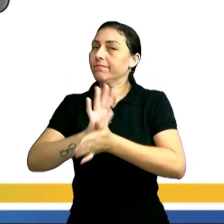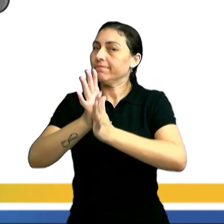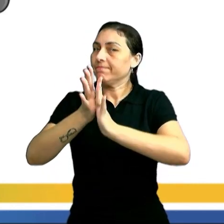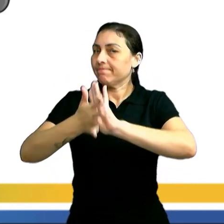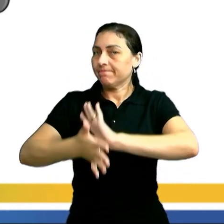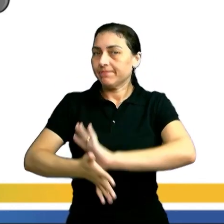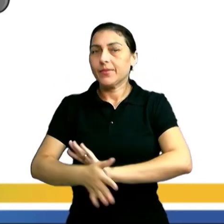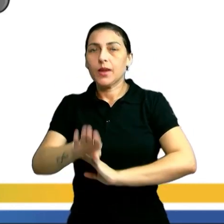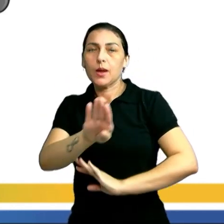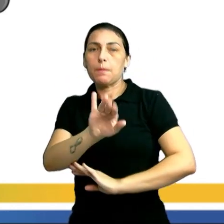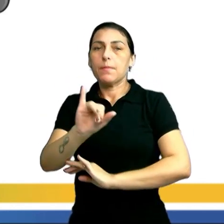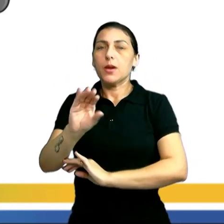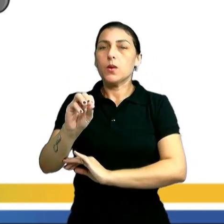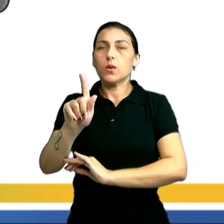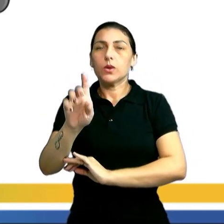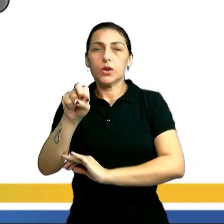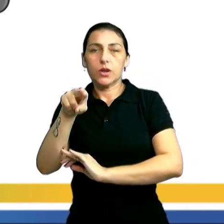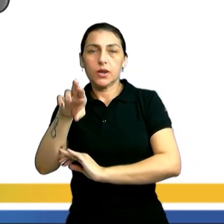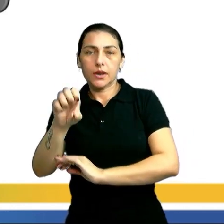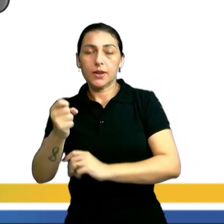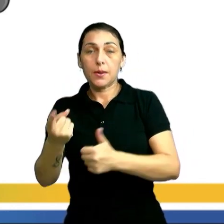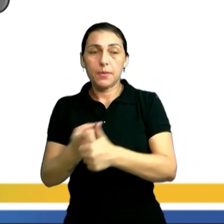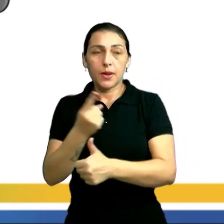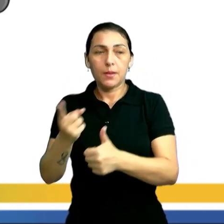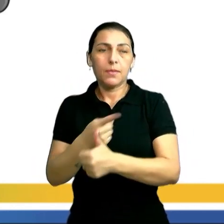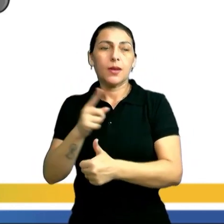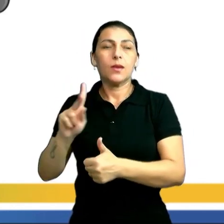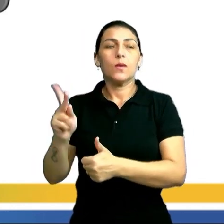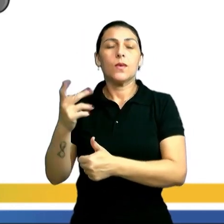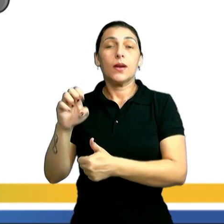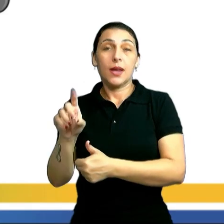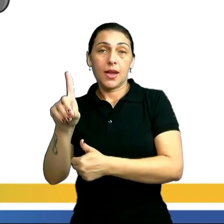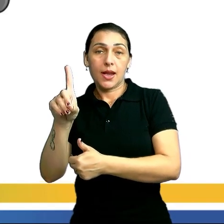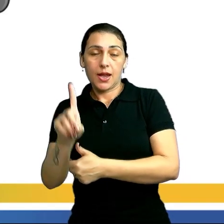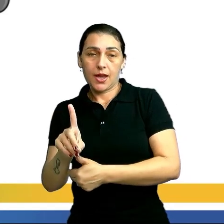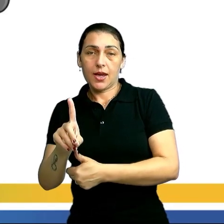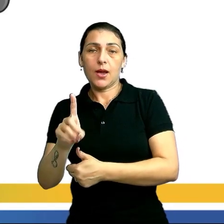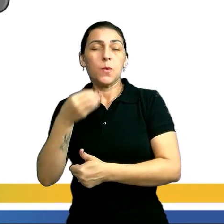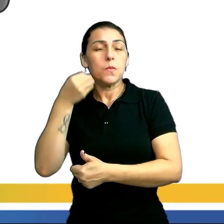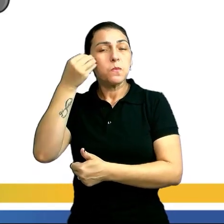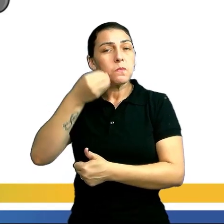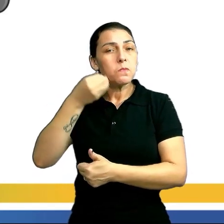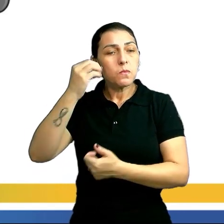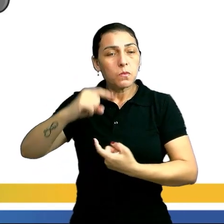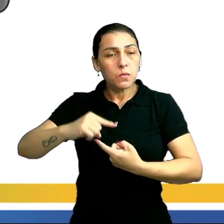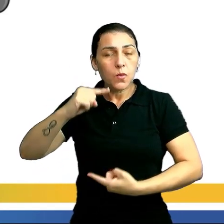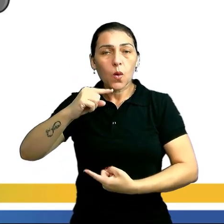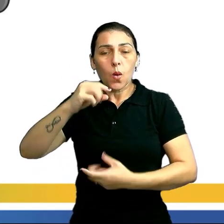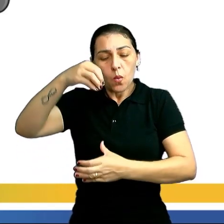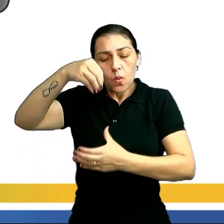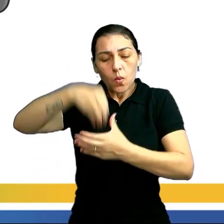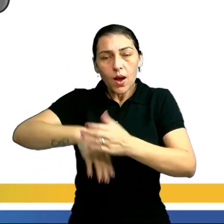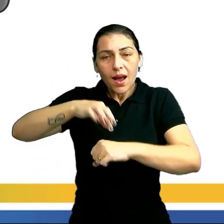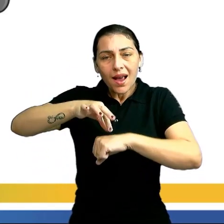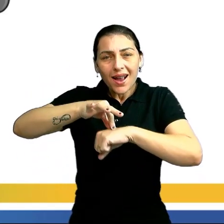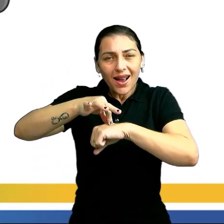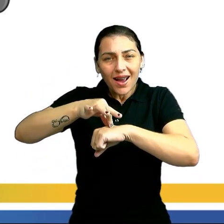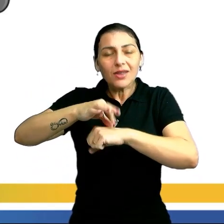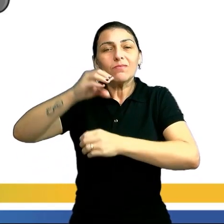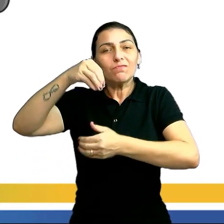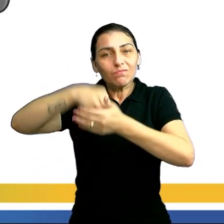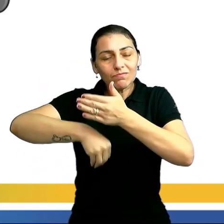pela biogênese. Primeiro foi Red, com o experimento dos frascos com carne dentro,